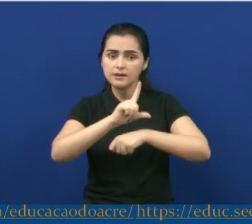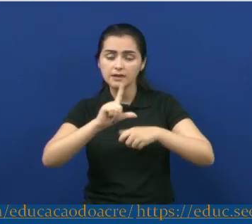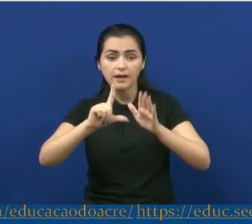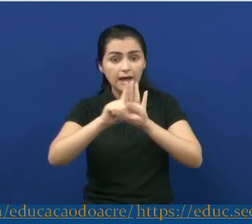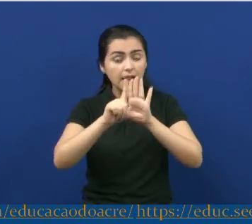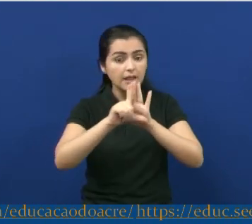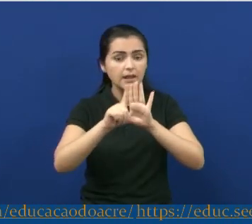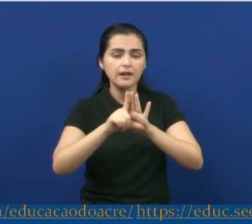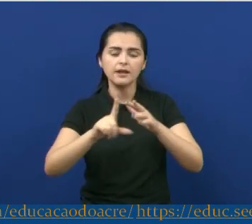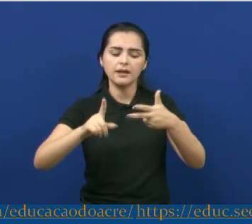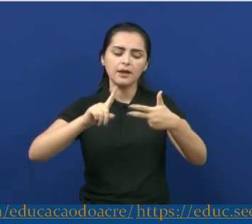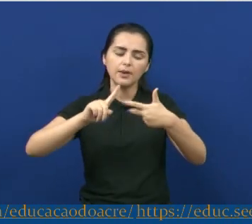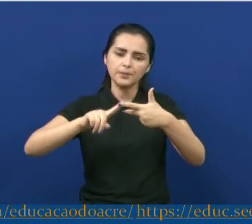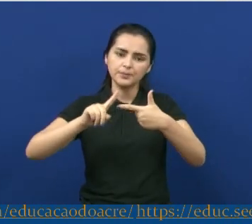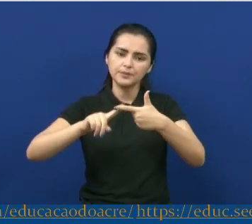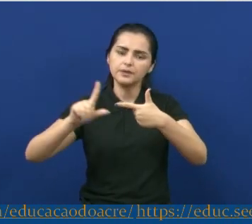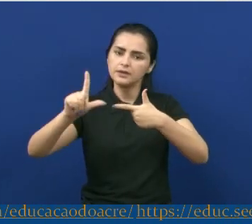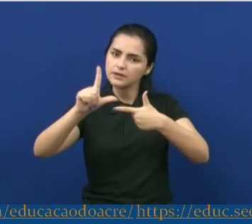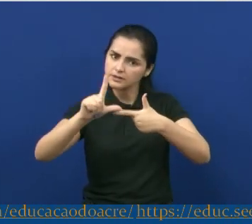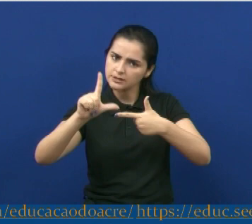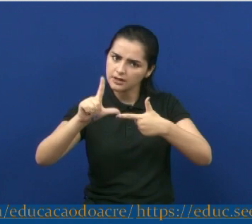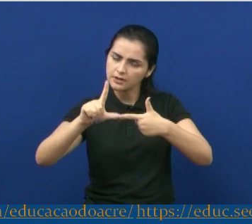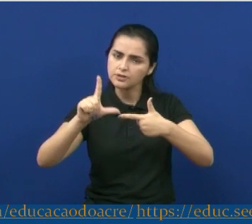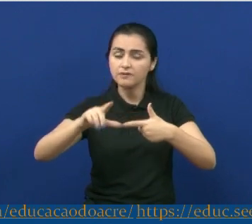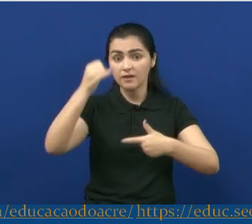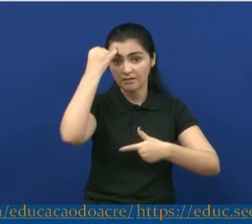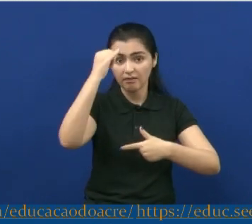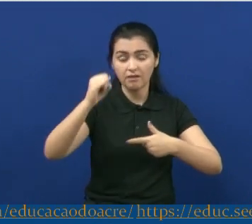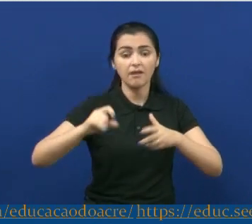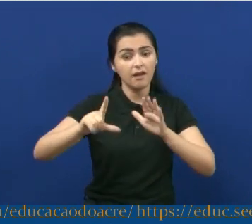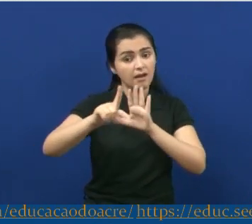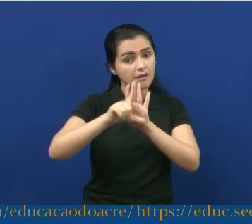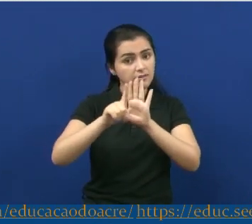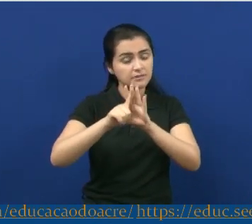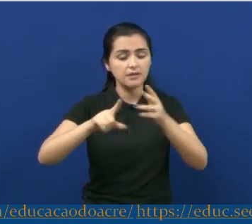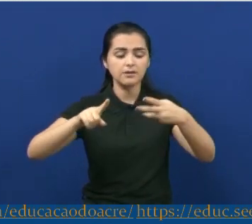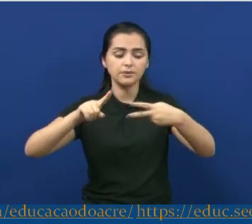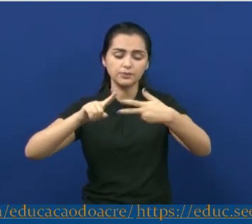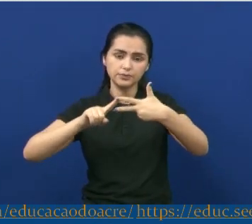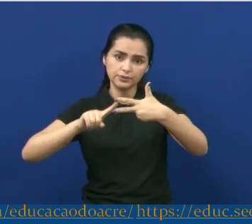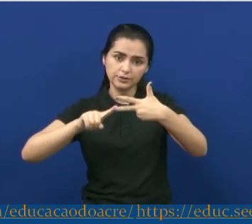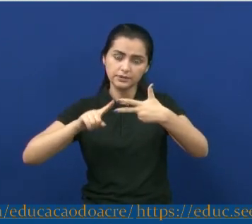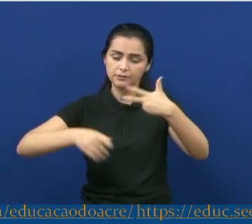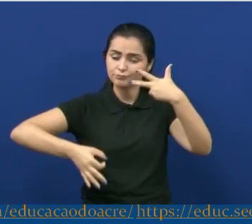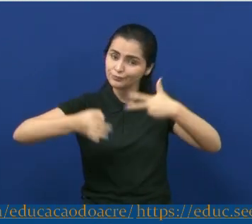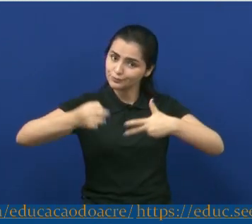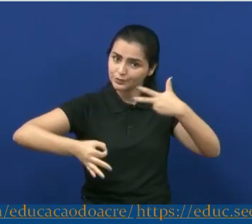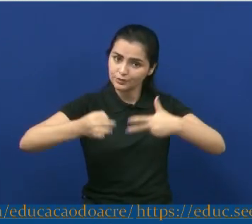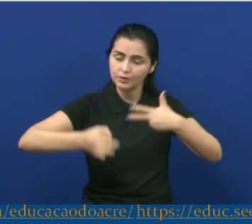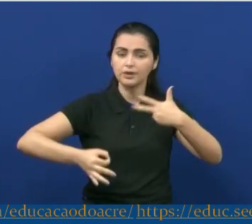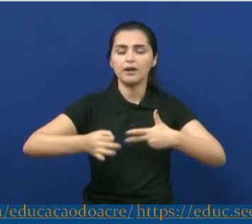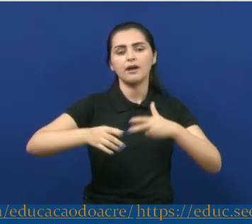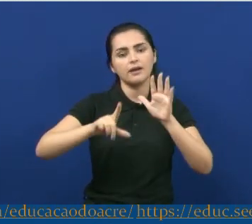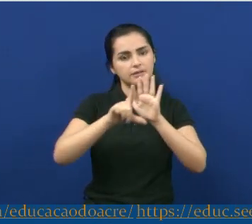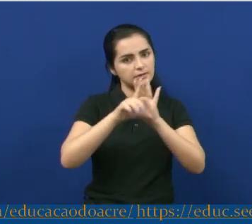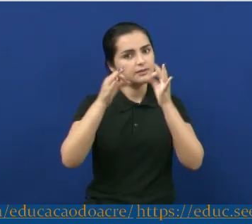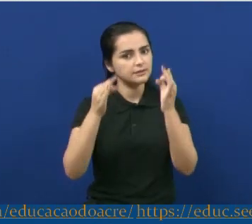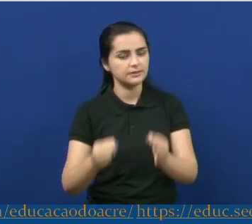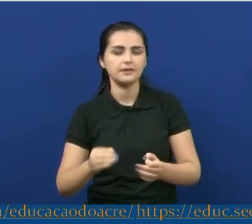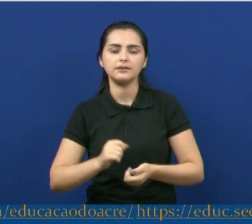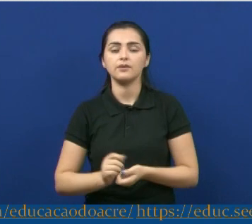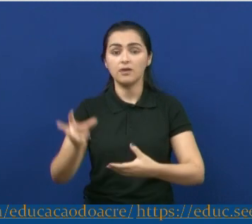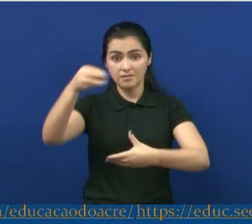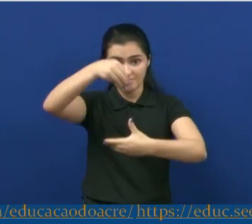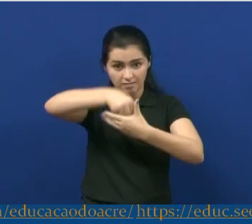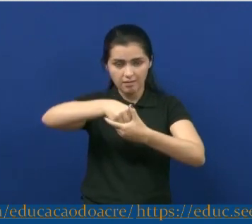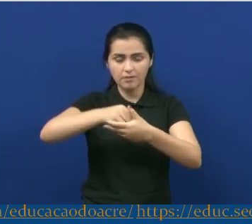por legislar, por criar as leis. E o poder judiciário é responsável por julgar as leis, certo?